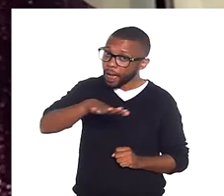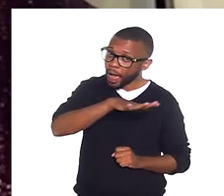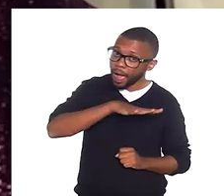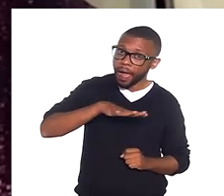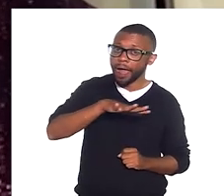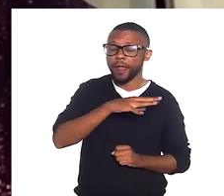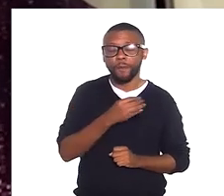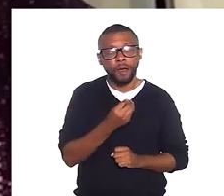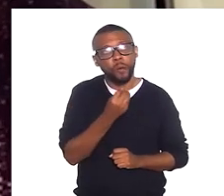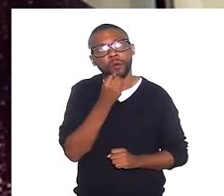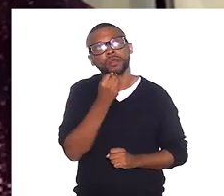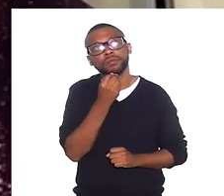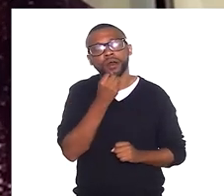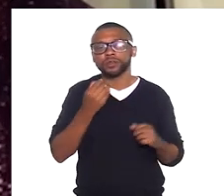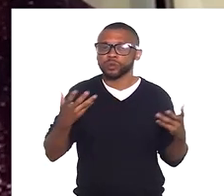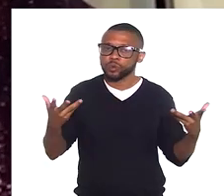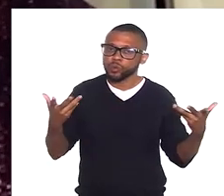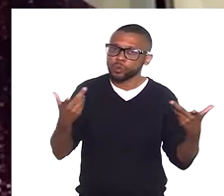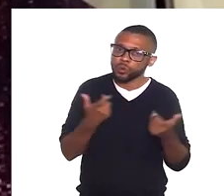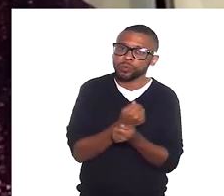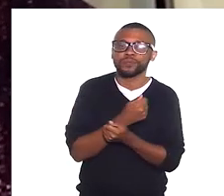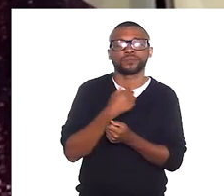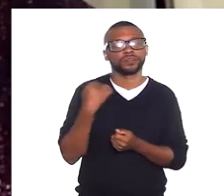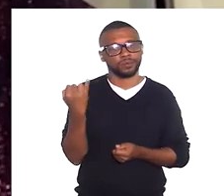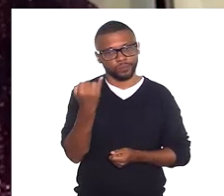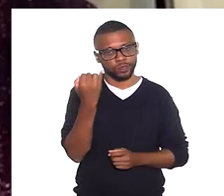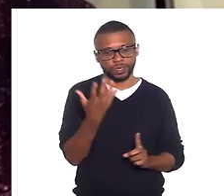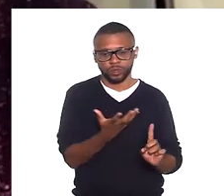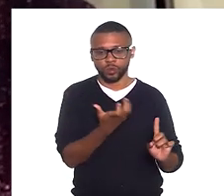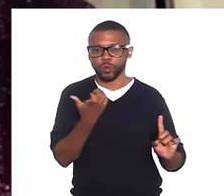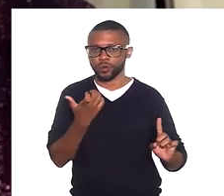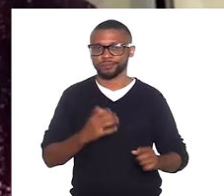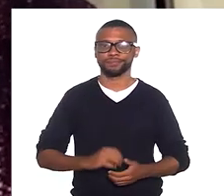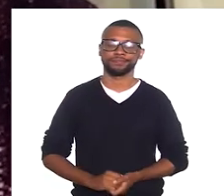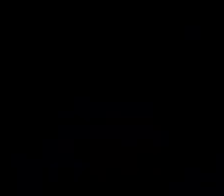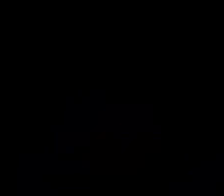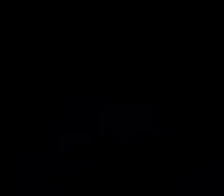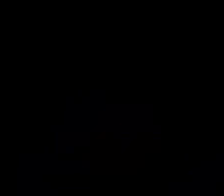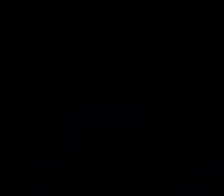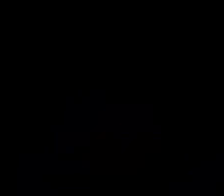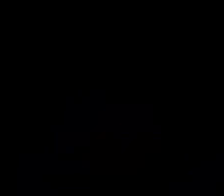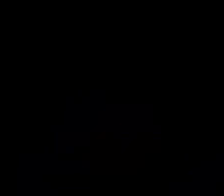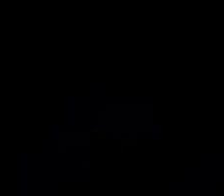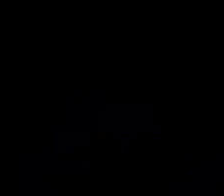Existe um campo e existe uma possibilidade incrível de fazer a diferença.